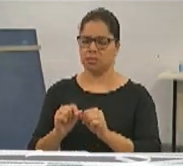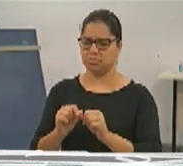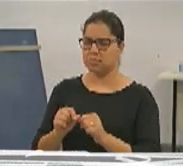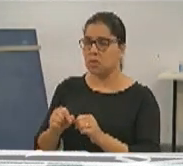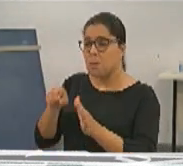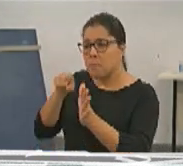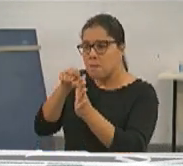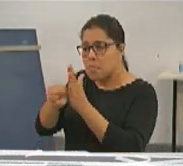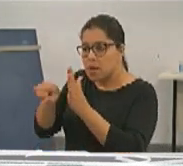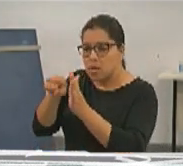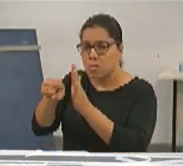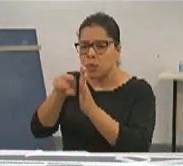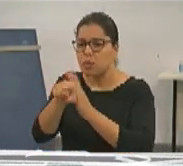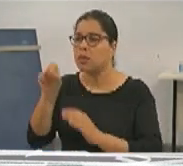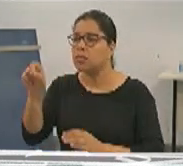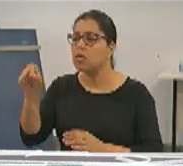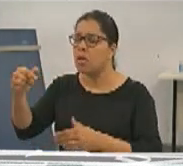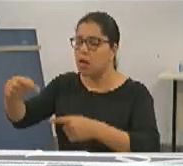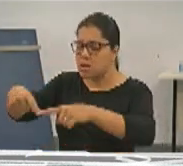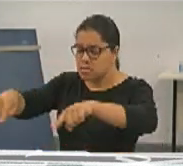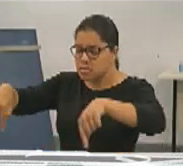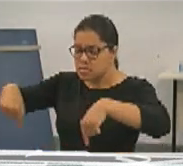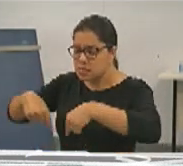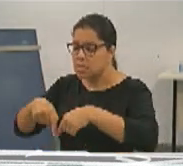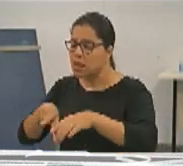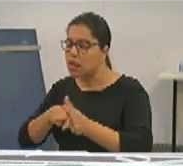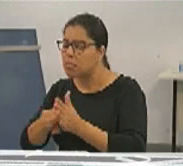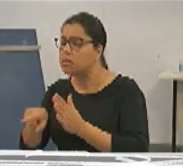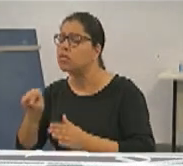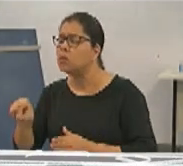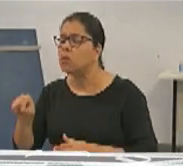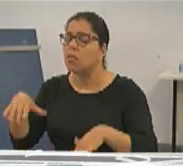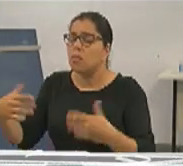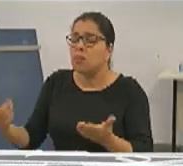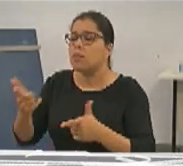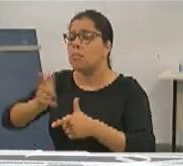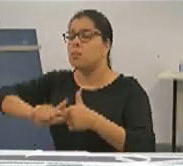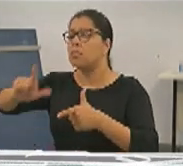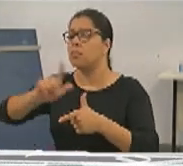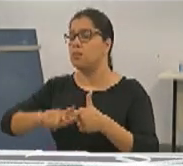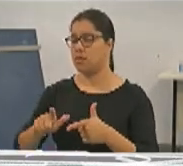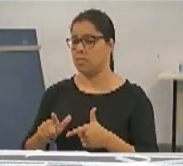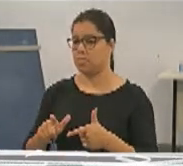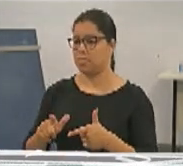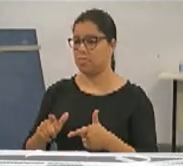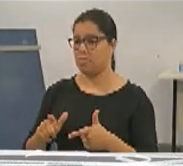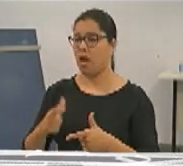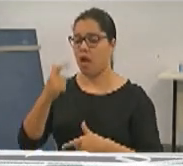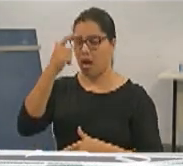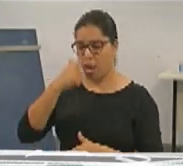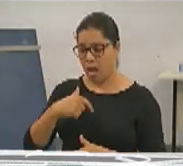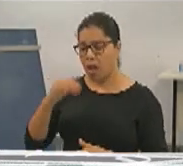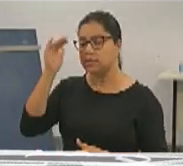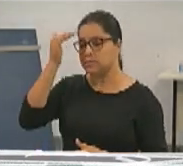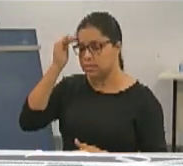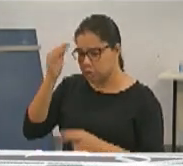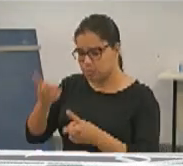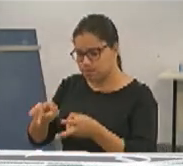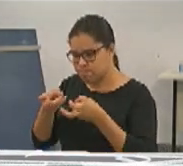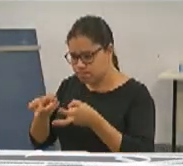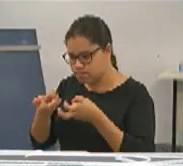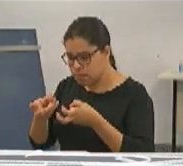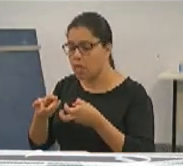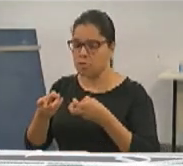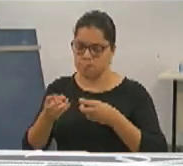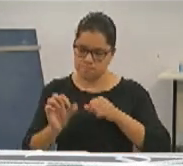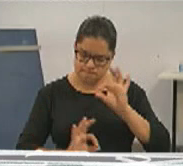problemas. E quem sabe dos problemas são aquelas pessoas que estão lá na ponta, como professor, como técnico, né? Como quadro técnico